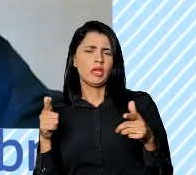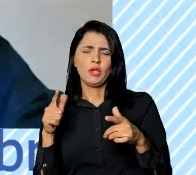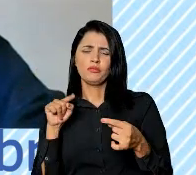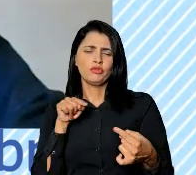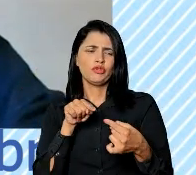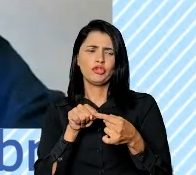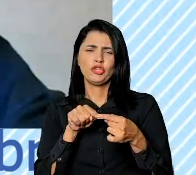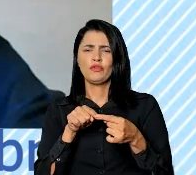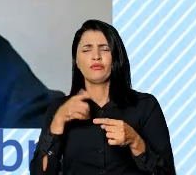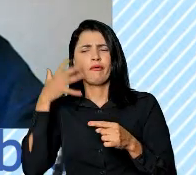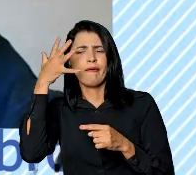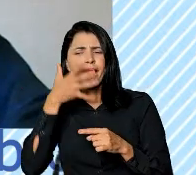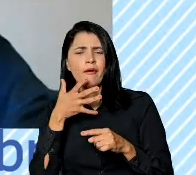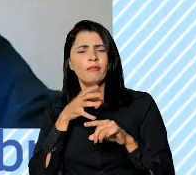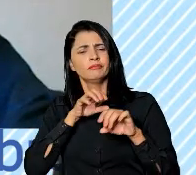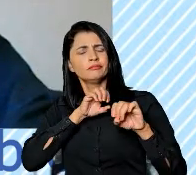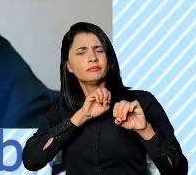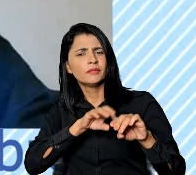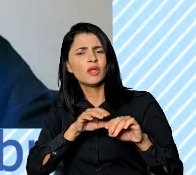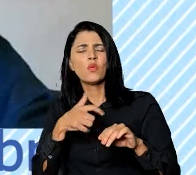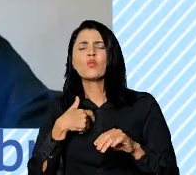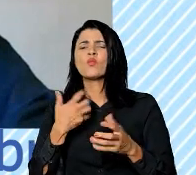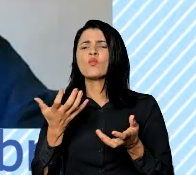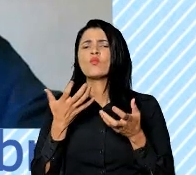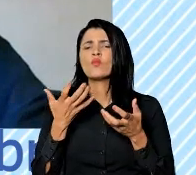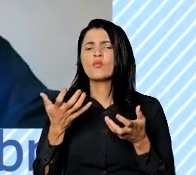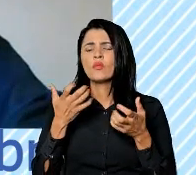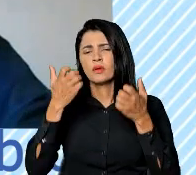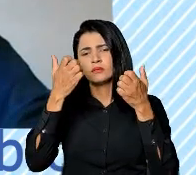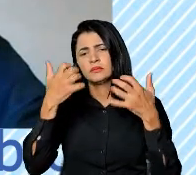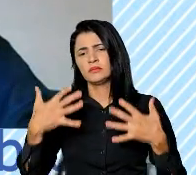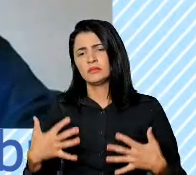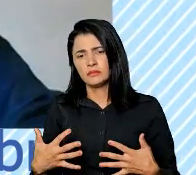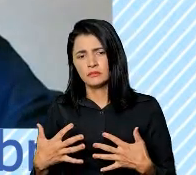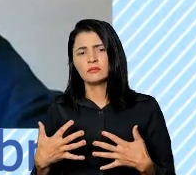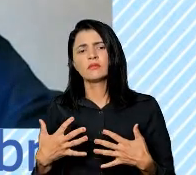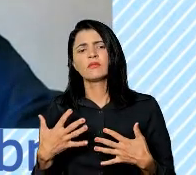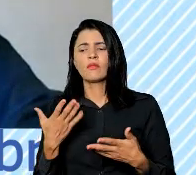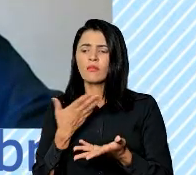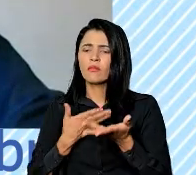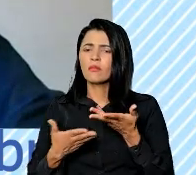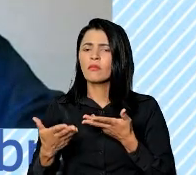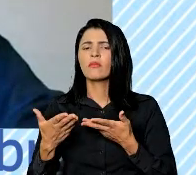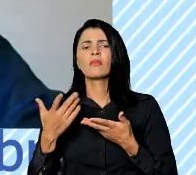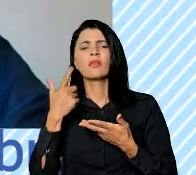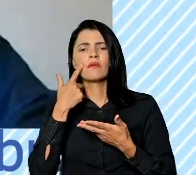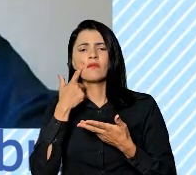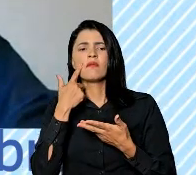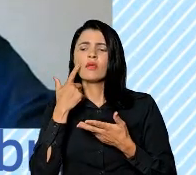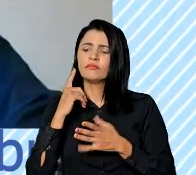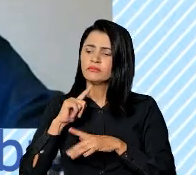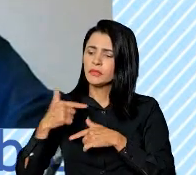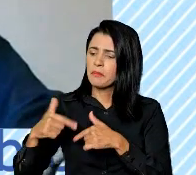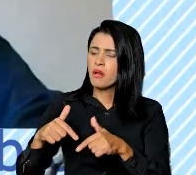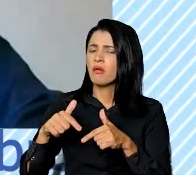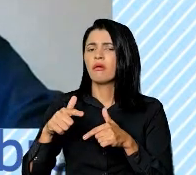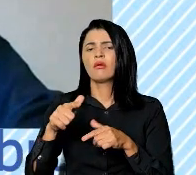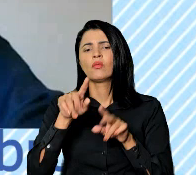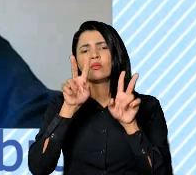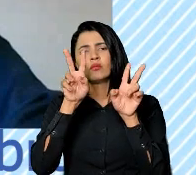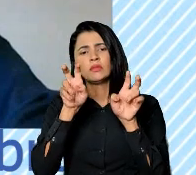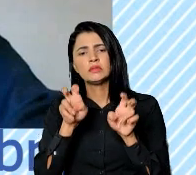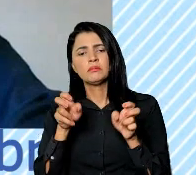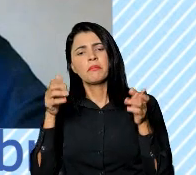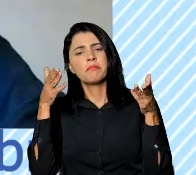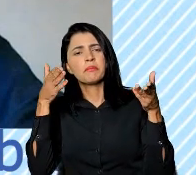de dar palestra. O que eu quero é contar, né, compartilhar o que me moveu e me move a trabalhar com esse tema da participação